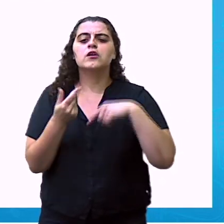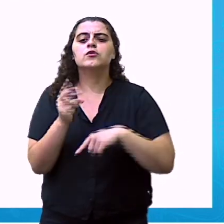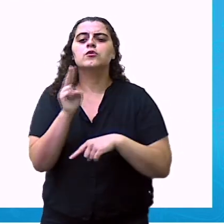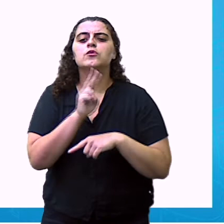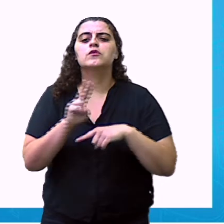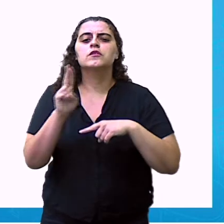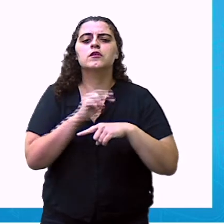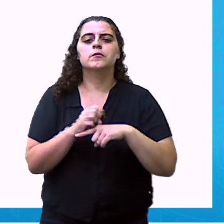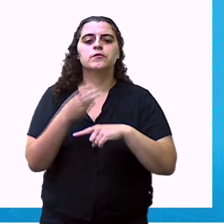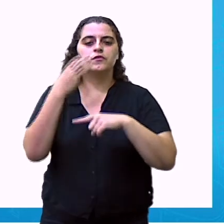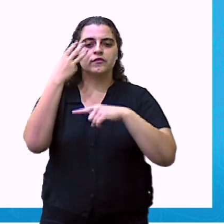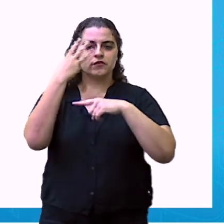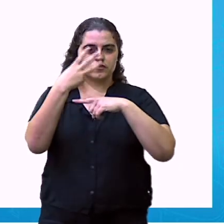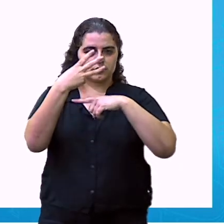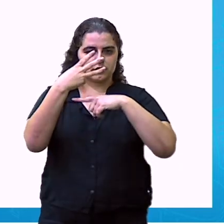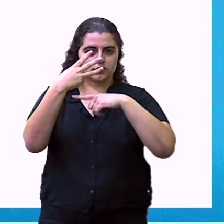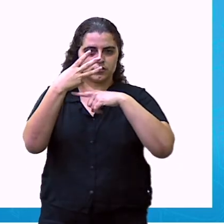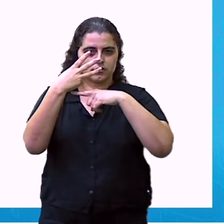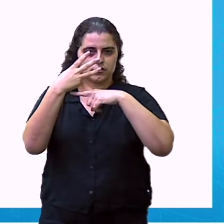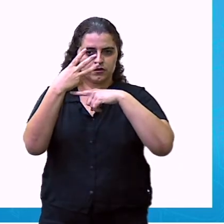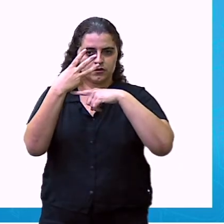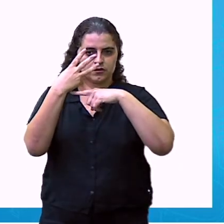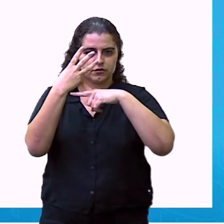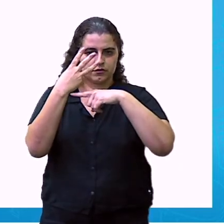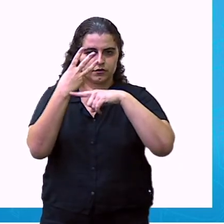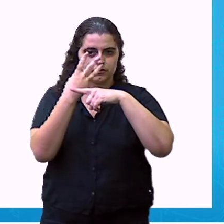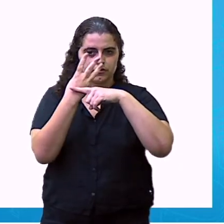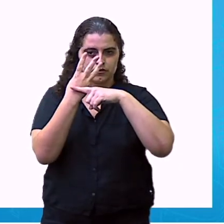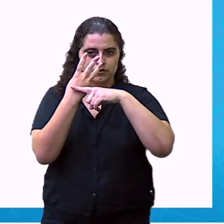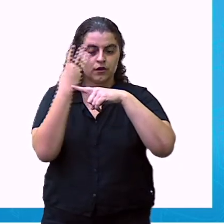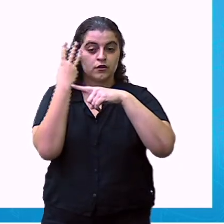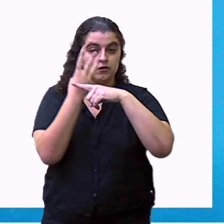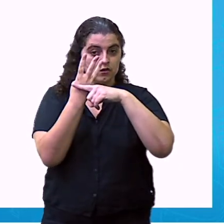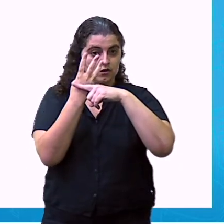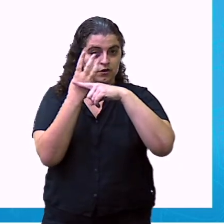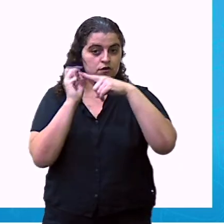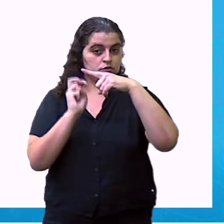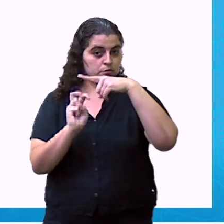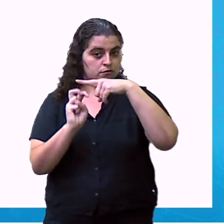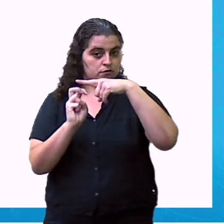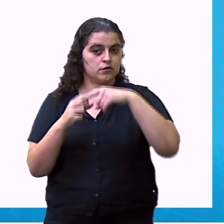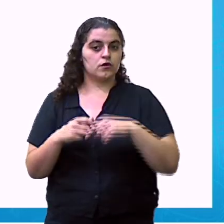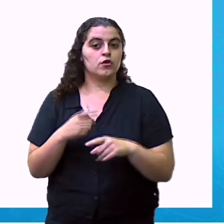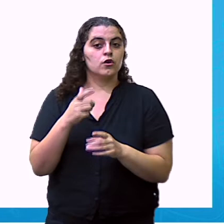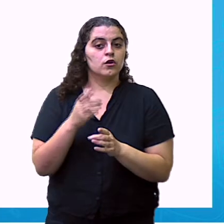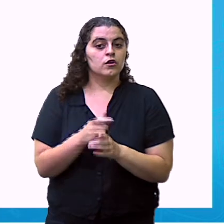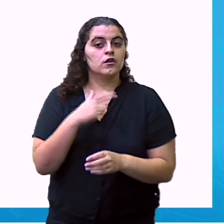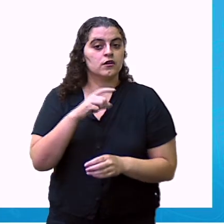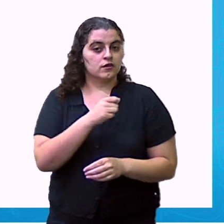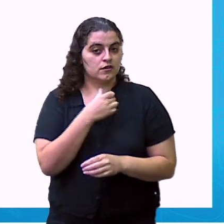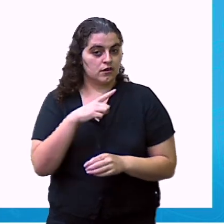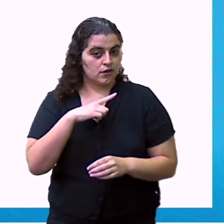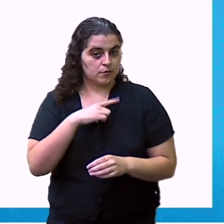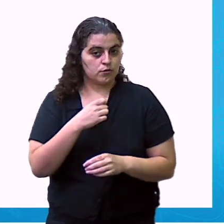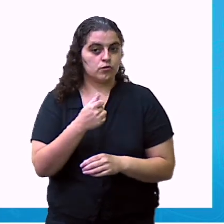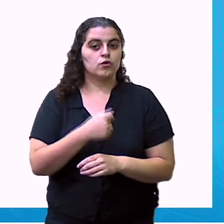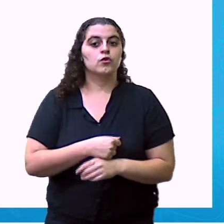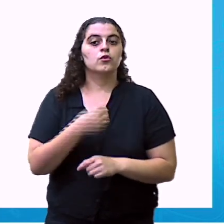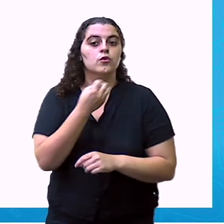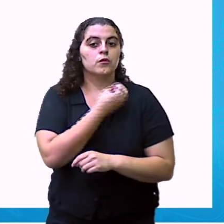utilizamos? 3. Então, essa fração mista, nós temos 2 inteiros e